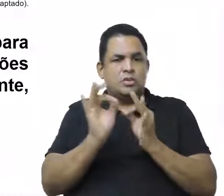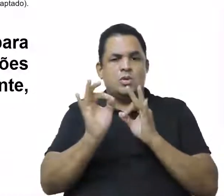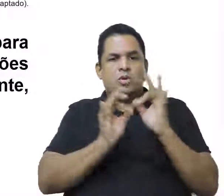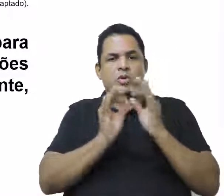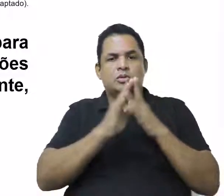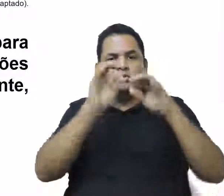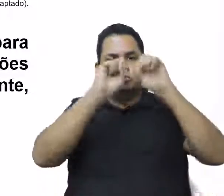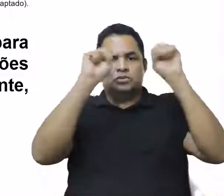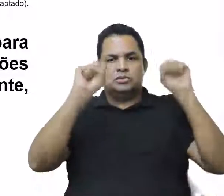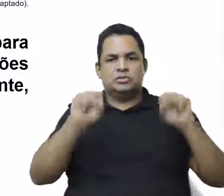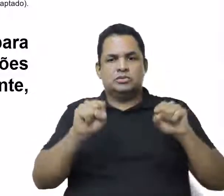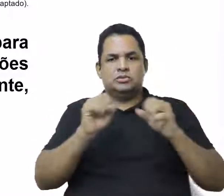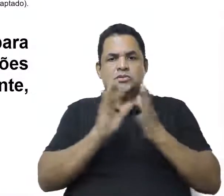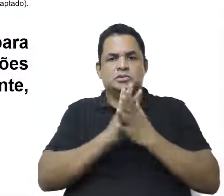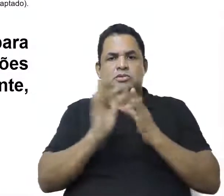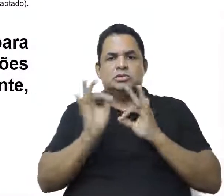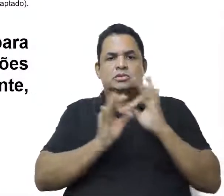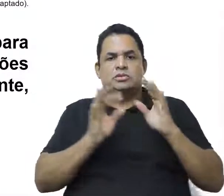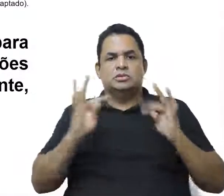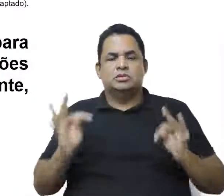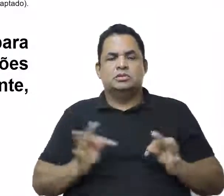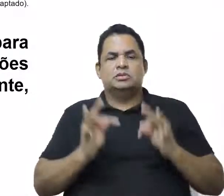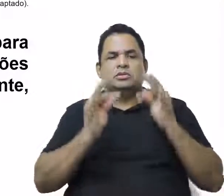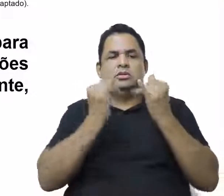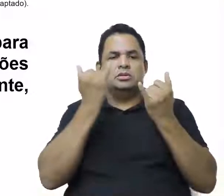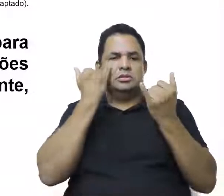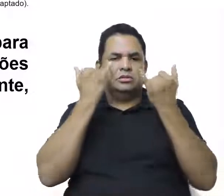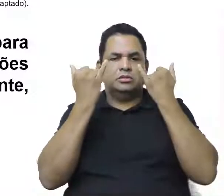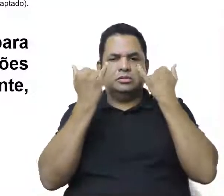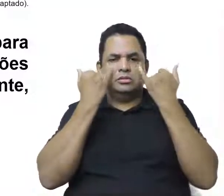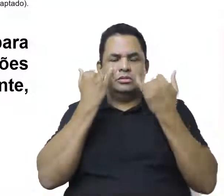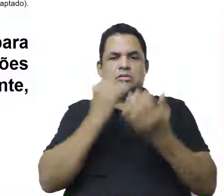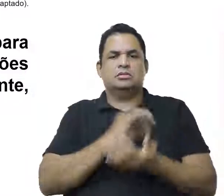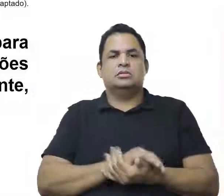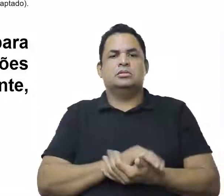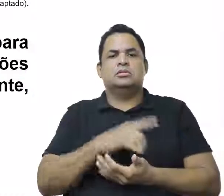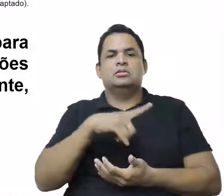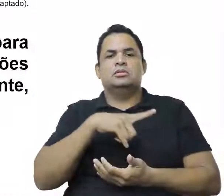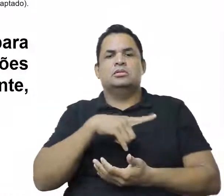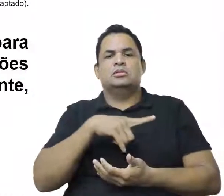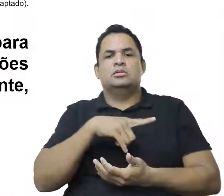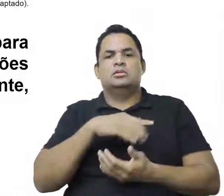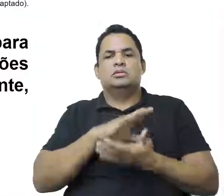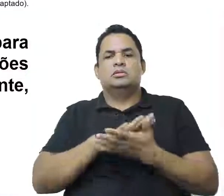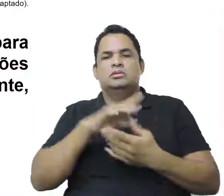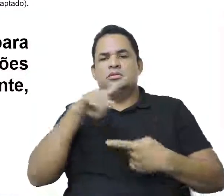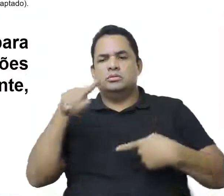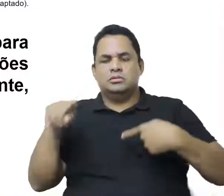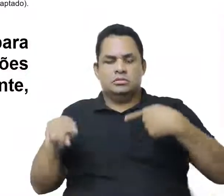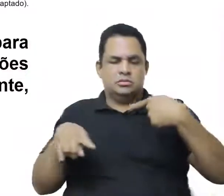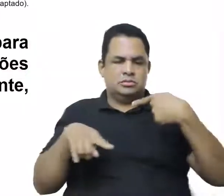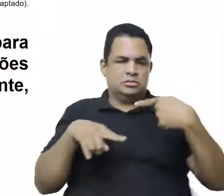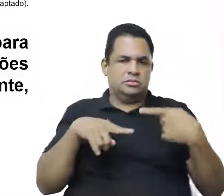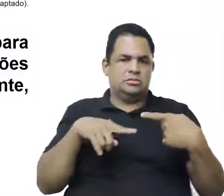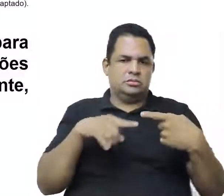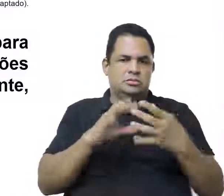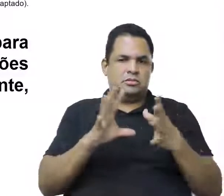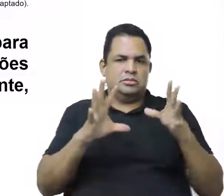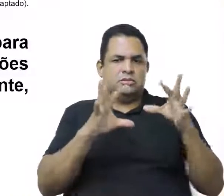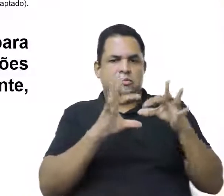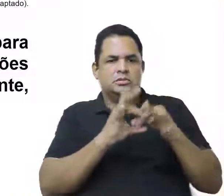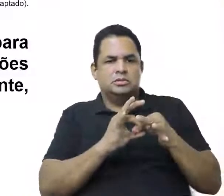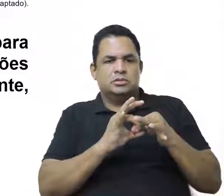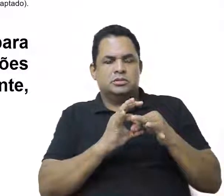sistema presidido pelas técnicas da informação, que passaram a exercer um papel de elo,